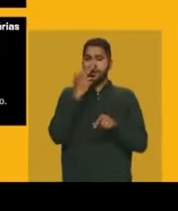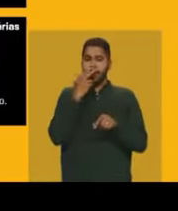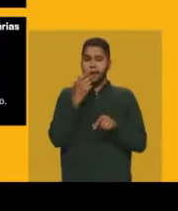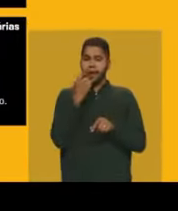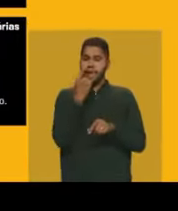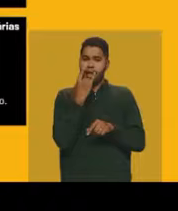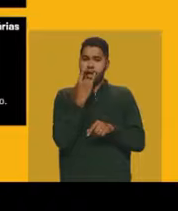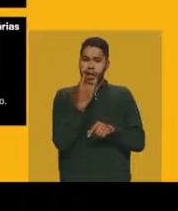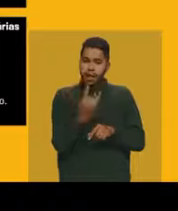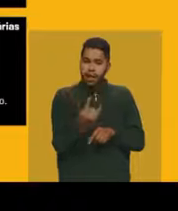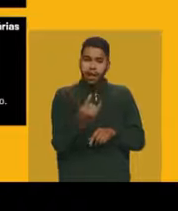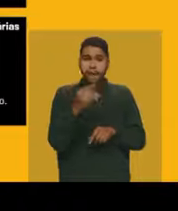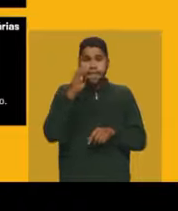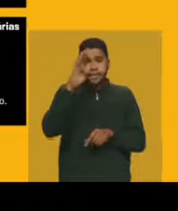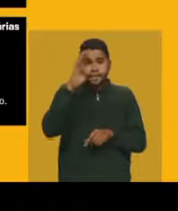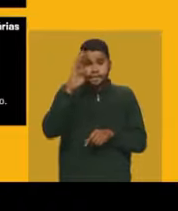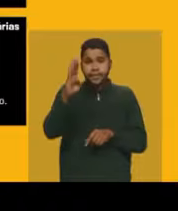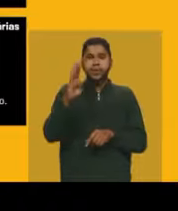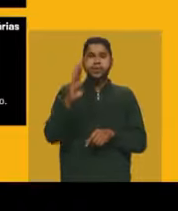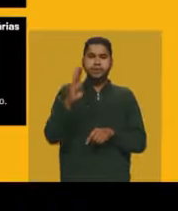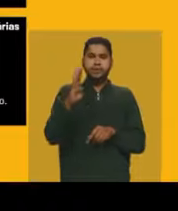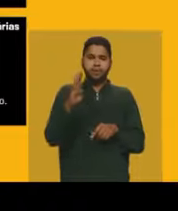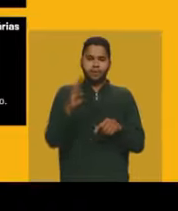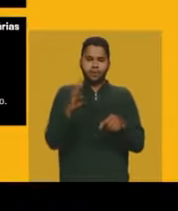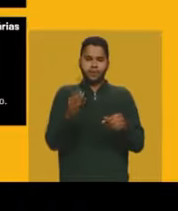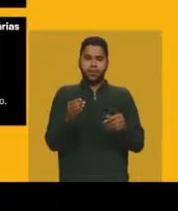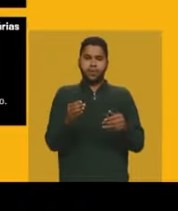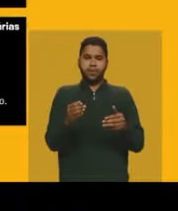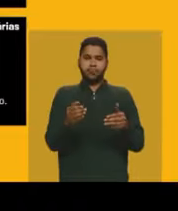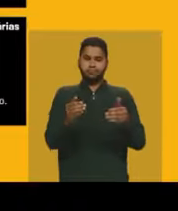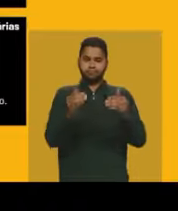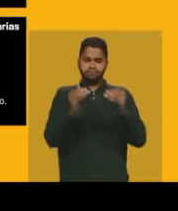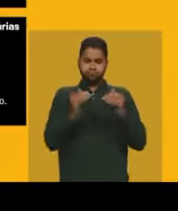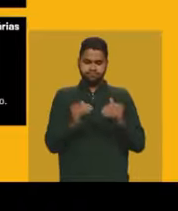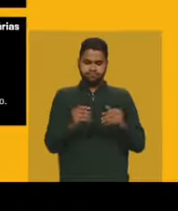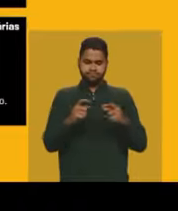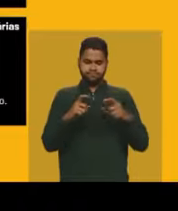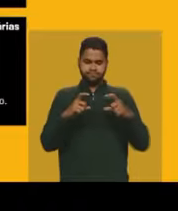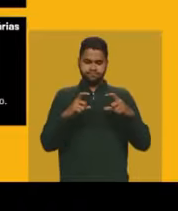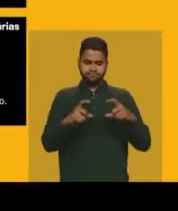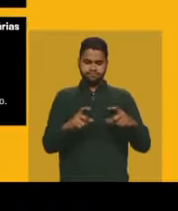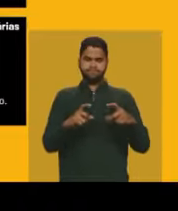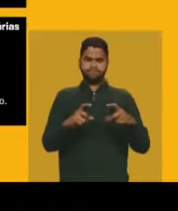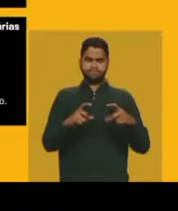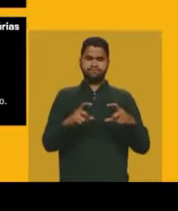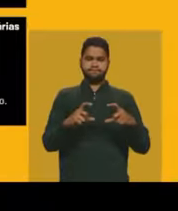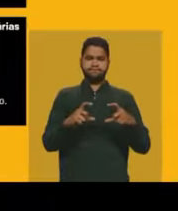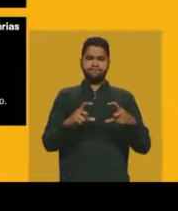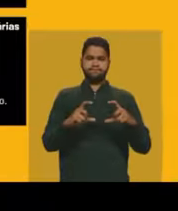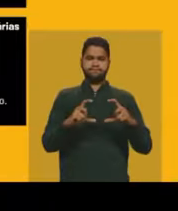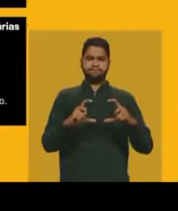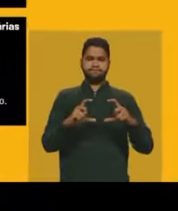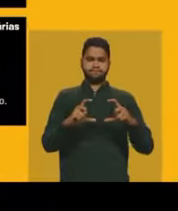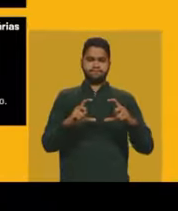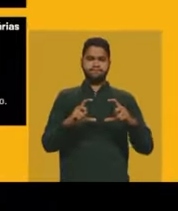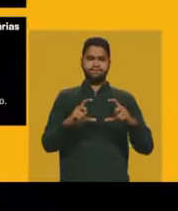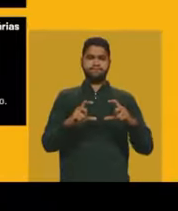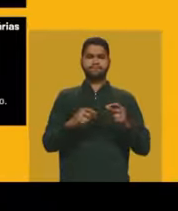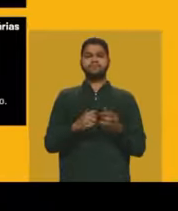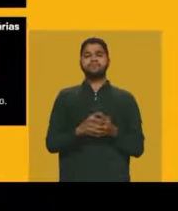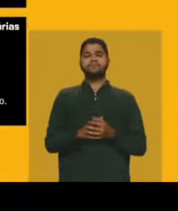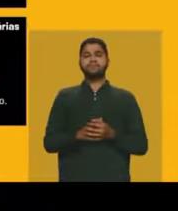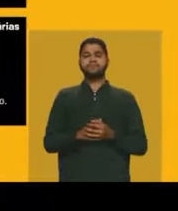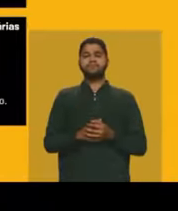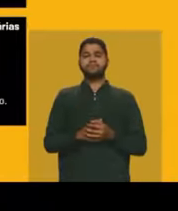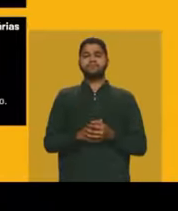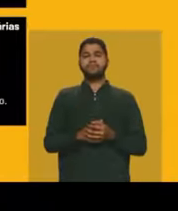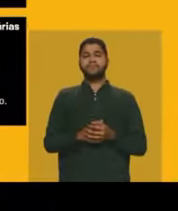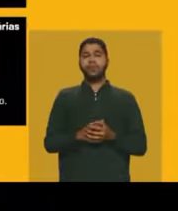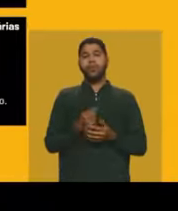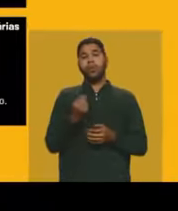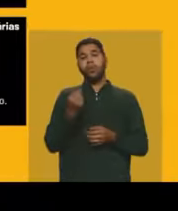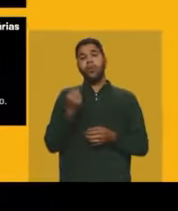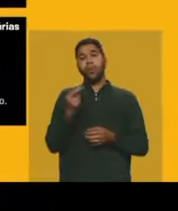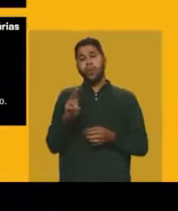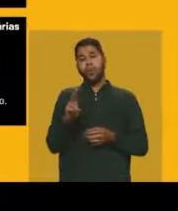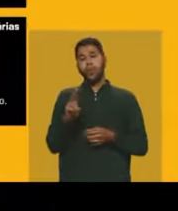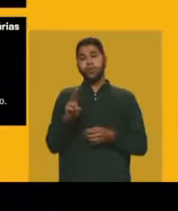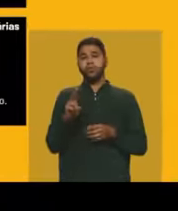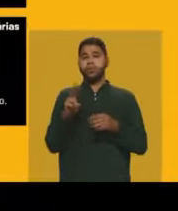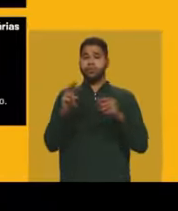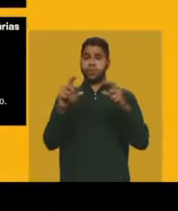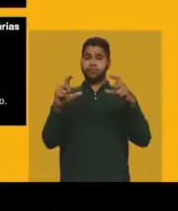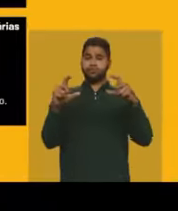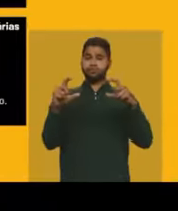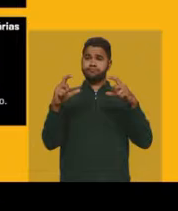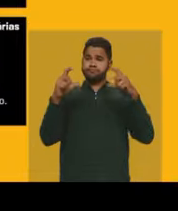de destaque, geralmente está na parte inferior, como o nosso ali naquela revista, ou superior